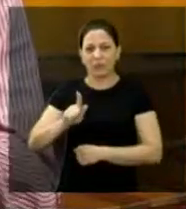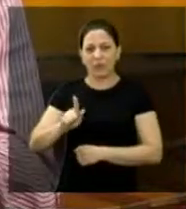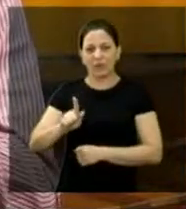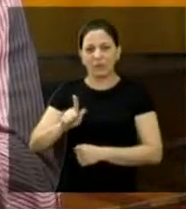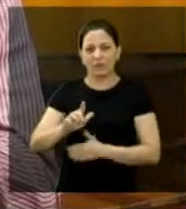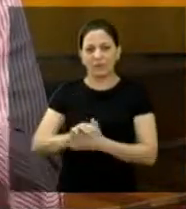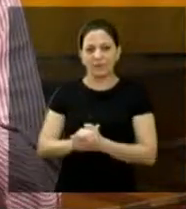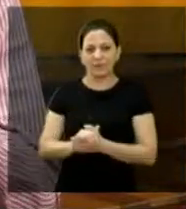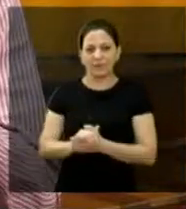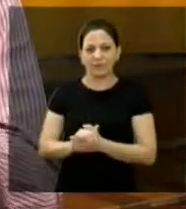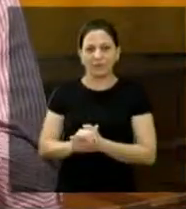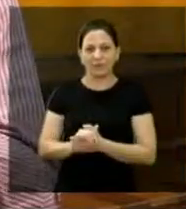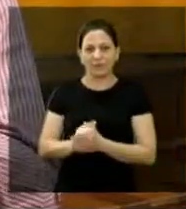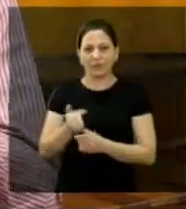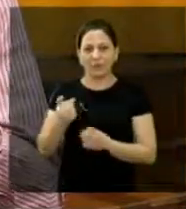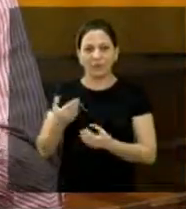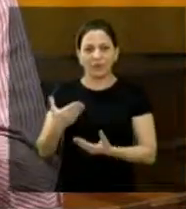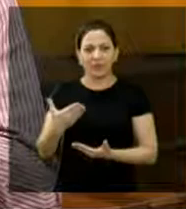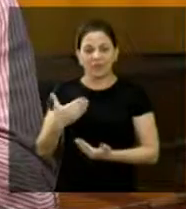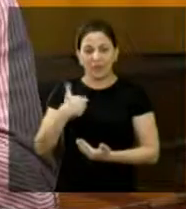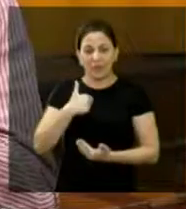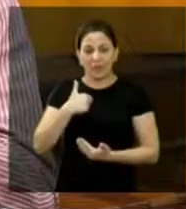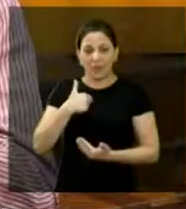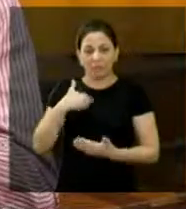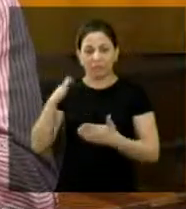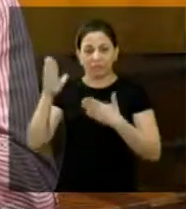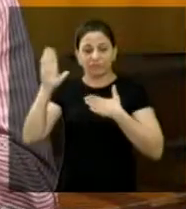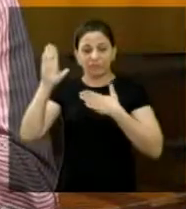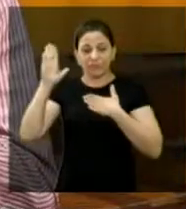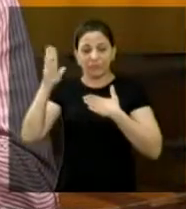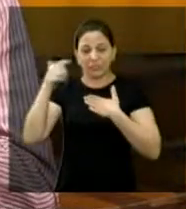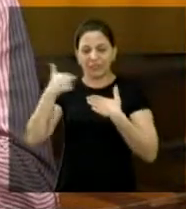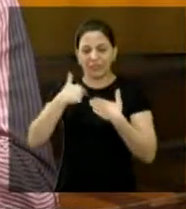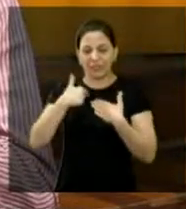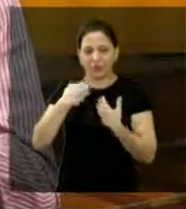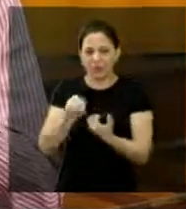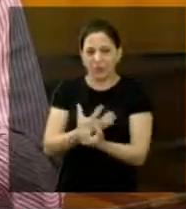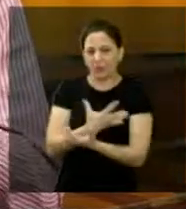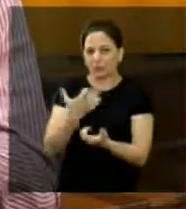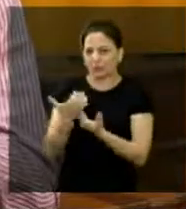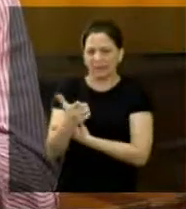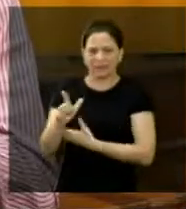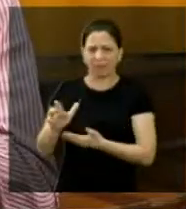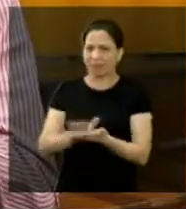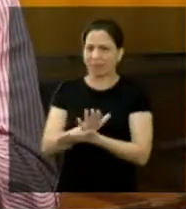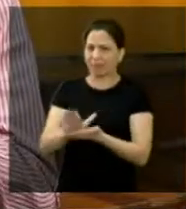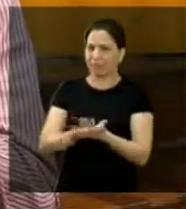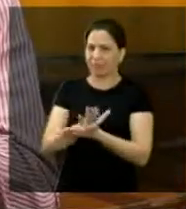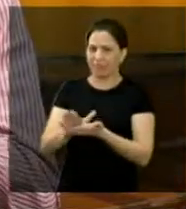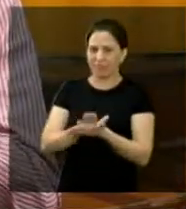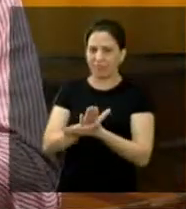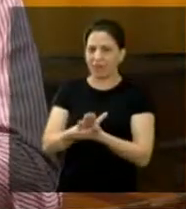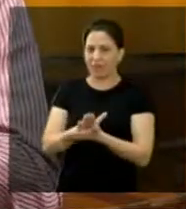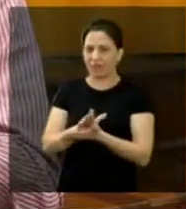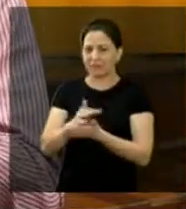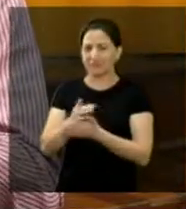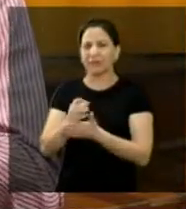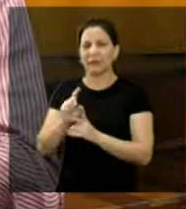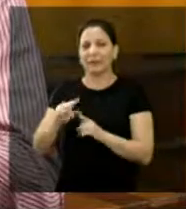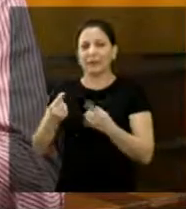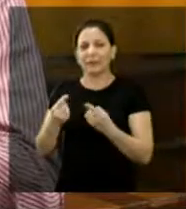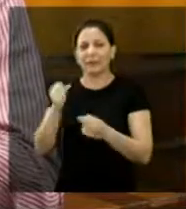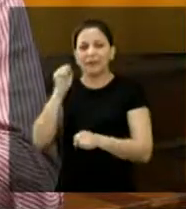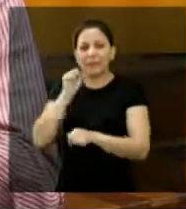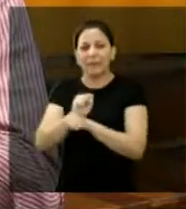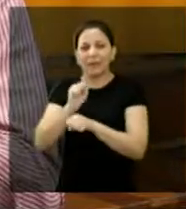que eu havia prometido a mim e não cumpri, de que eu não choraria, eu havia feito uma promessa para mim de que eu só iria parar